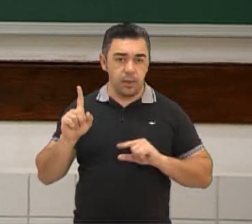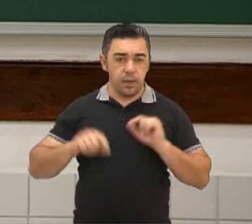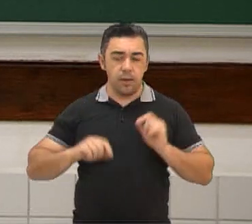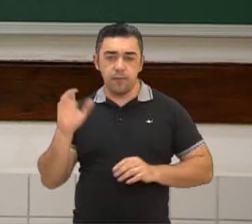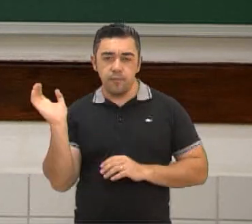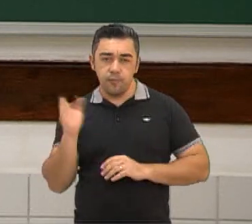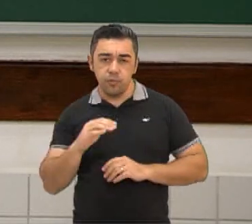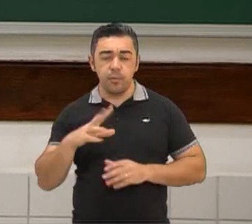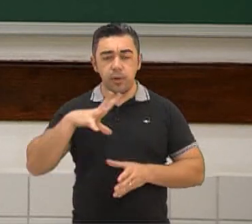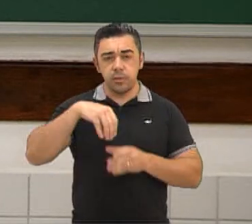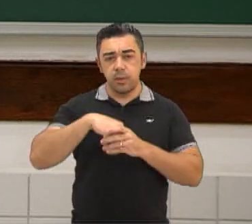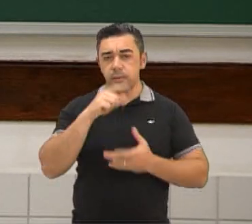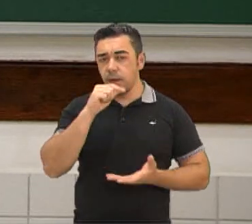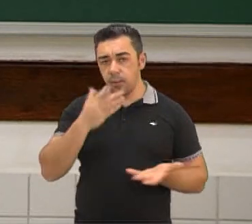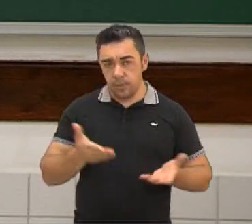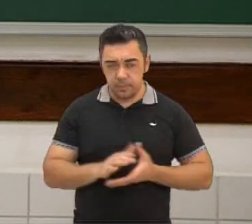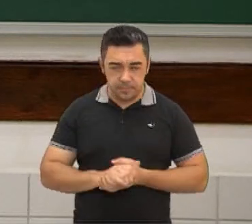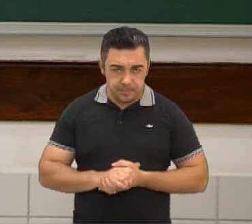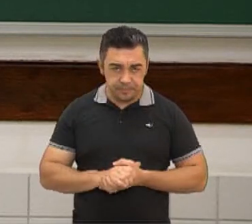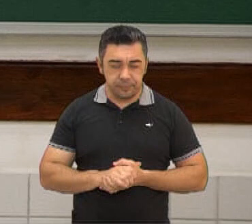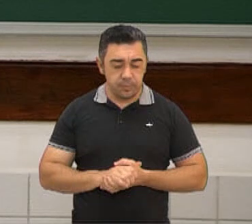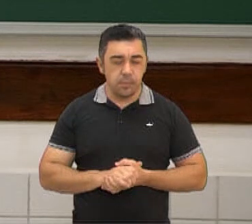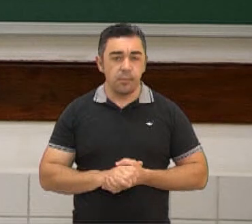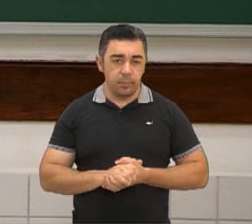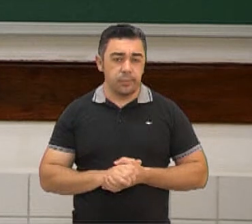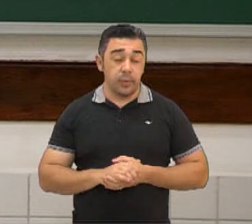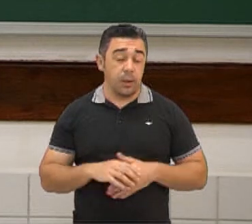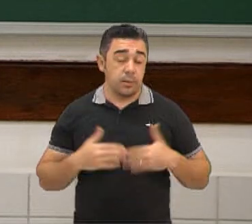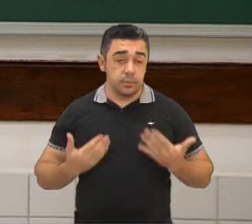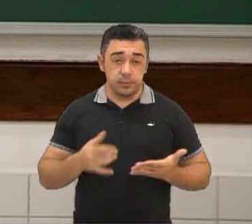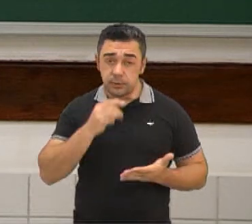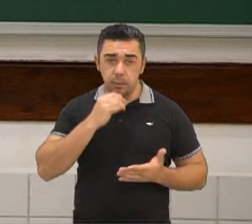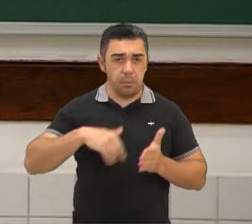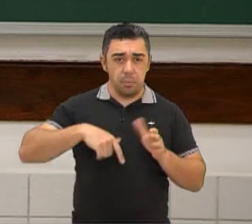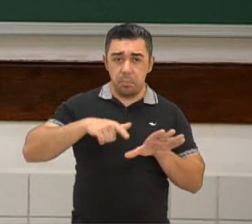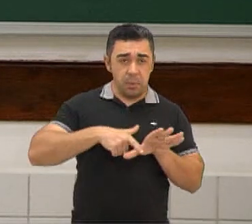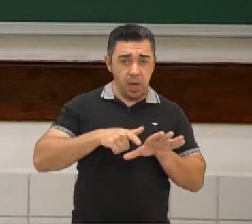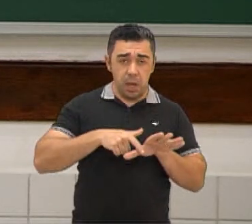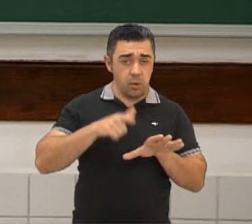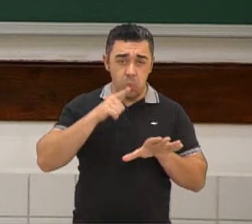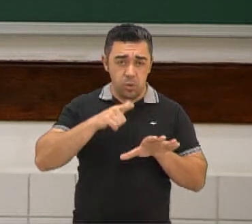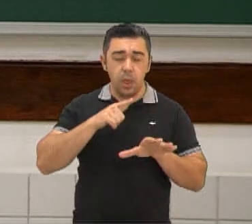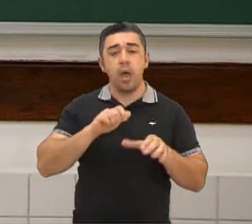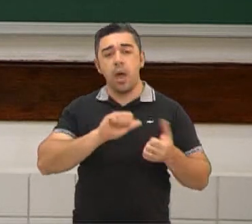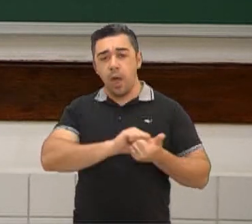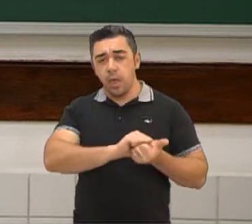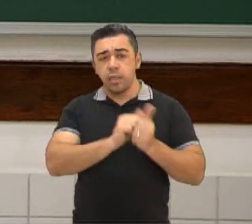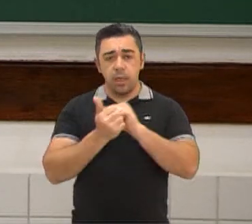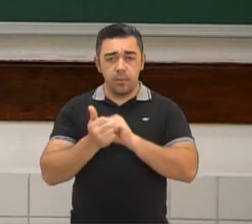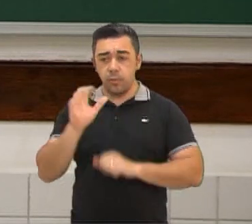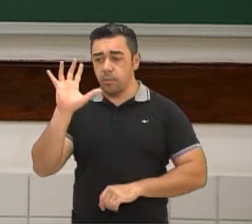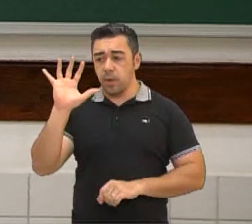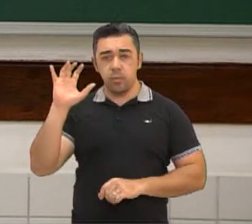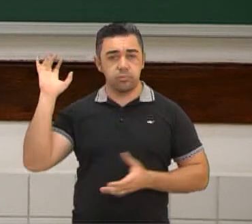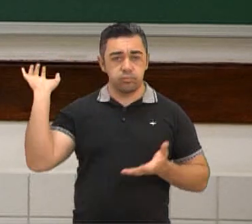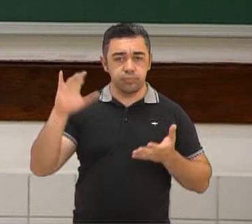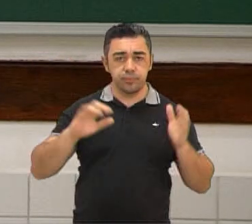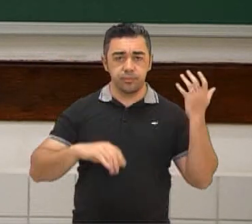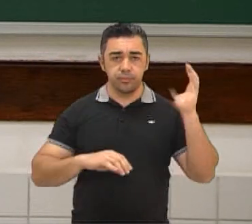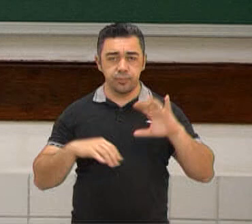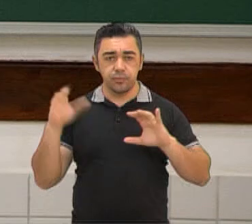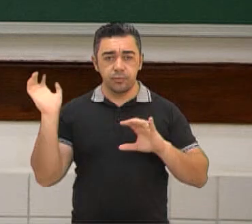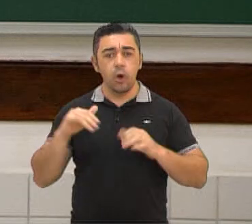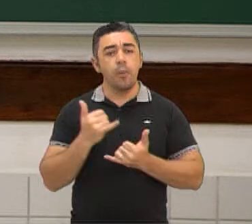jogar futebol dentro da piscina. Como não dava certo com o pé, se adaptou para a mão. Por isso que acabou